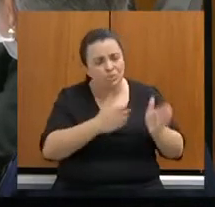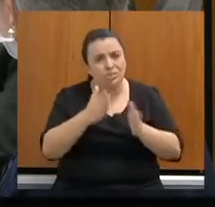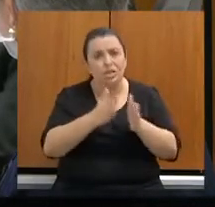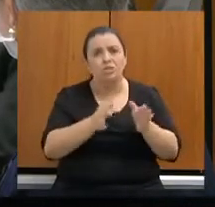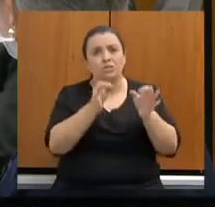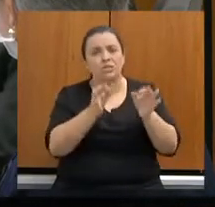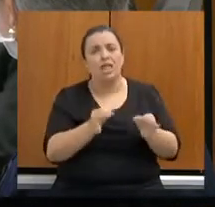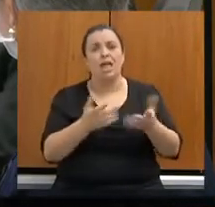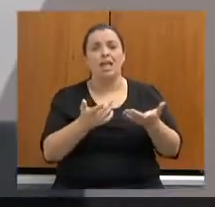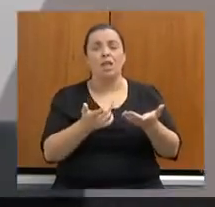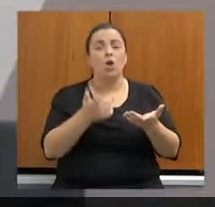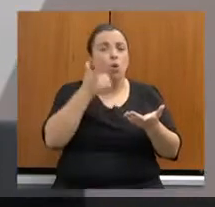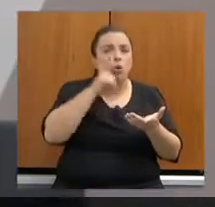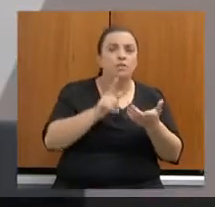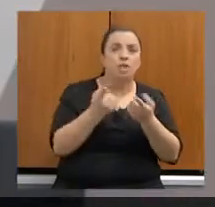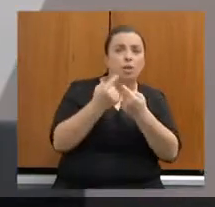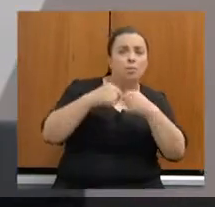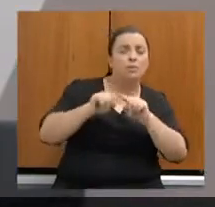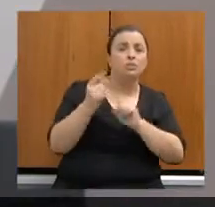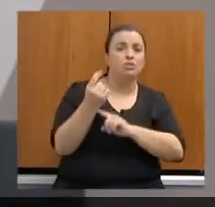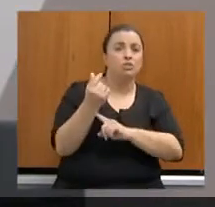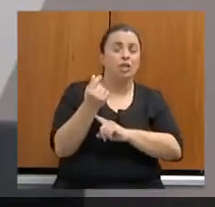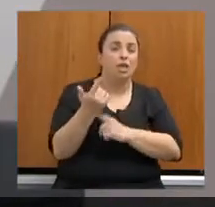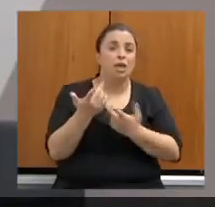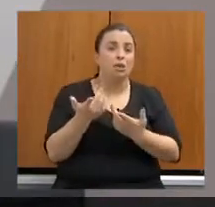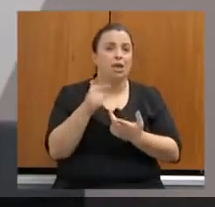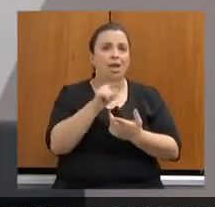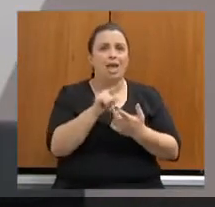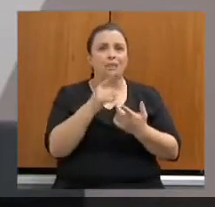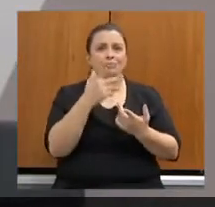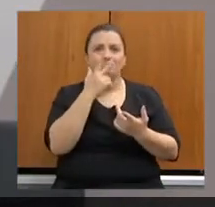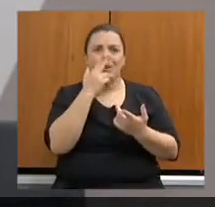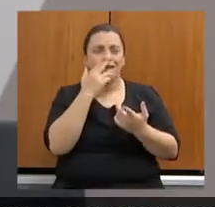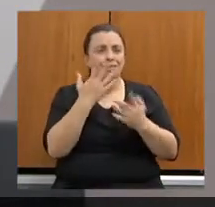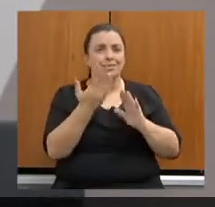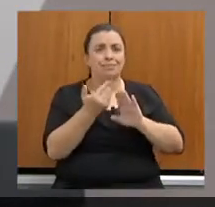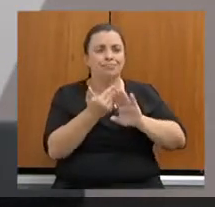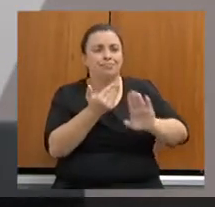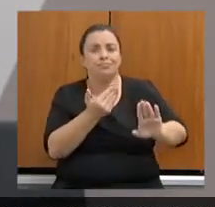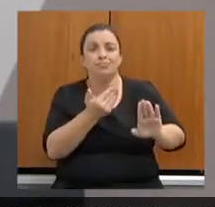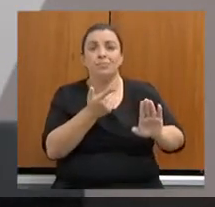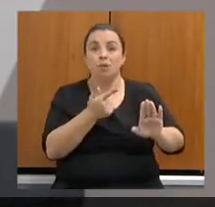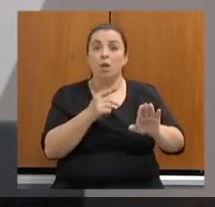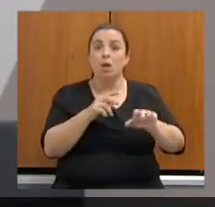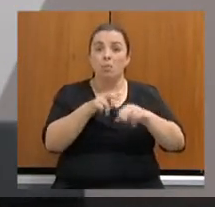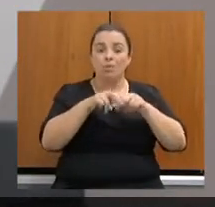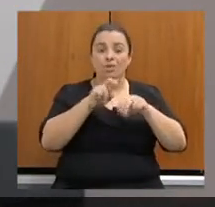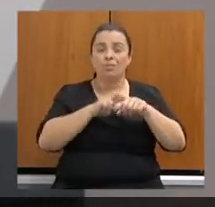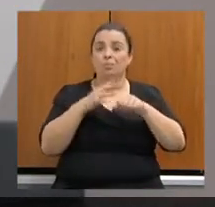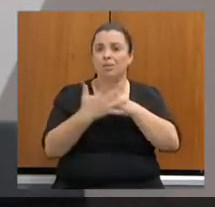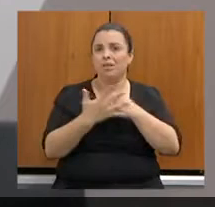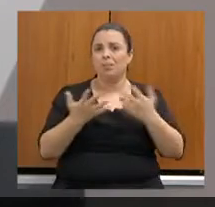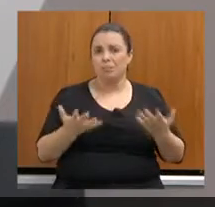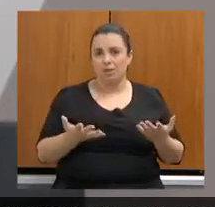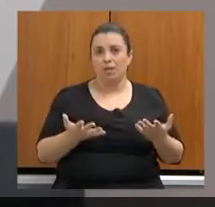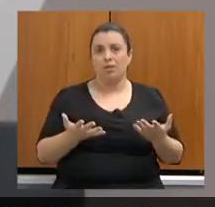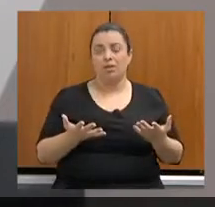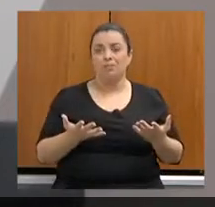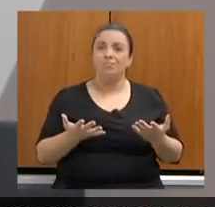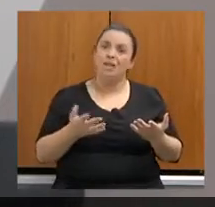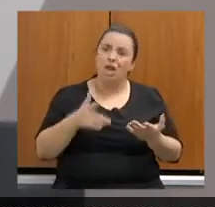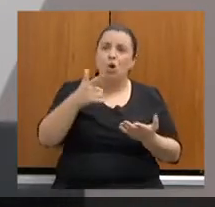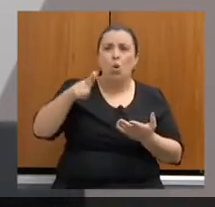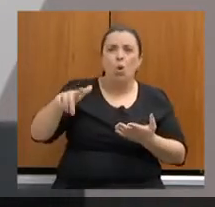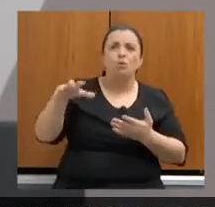o financiamento caro muito sozinhos é durante a pandemia como vários setores no Brasil ficaram muito